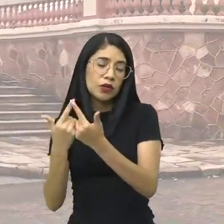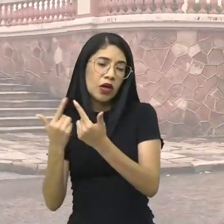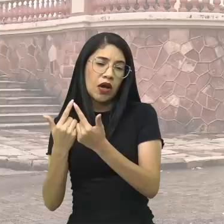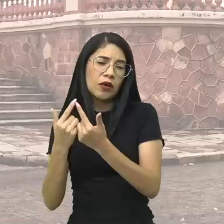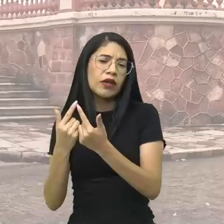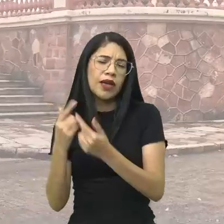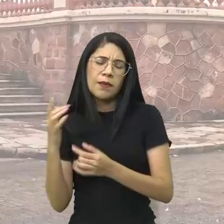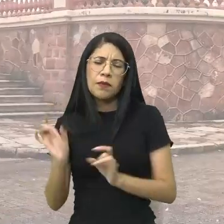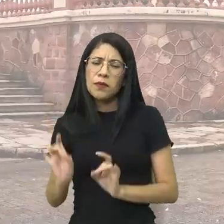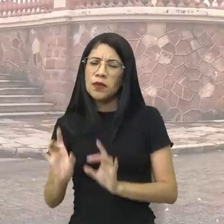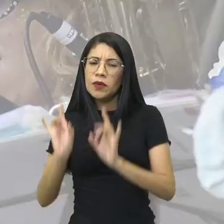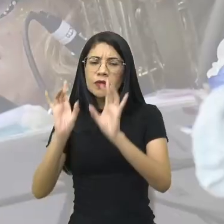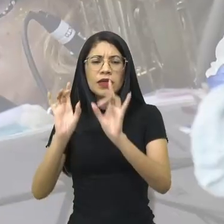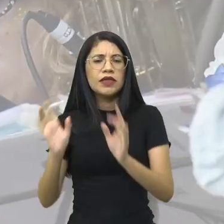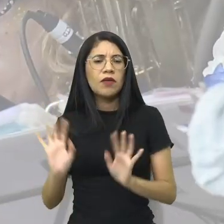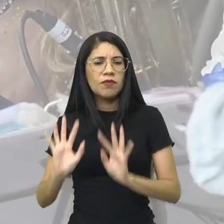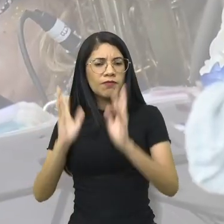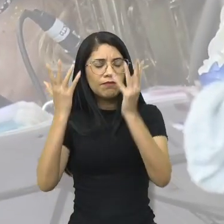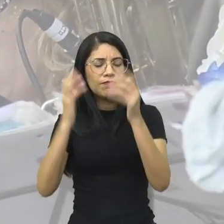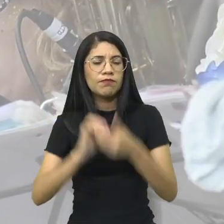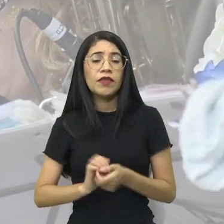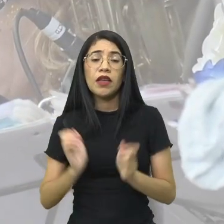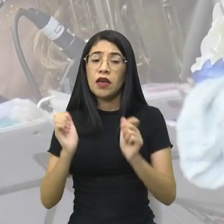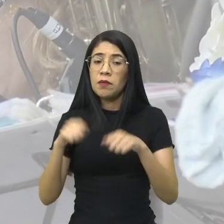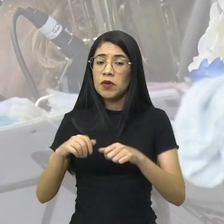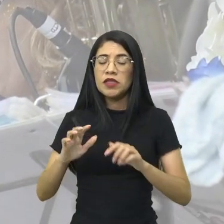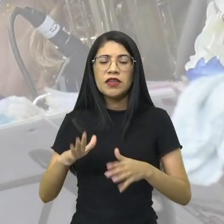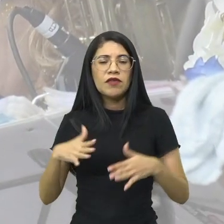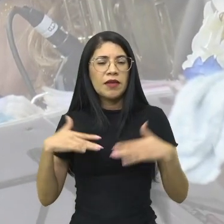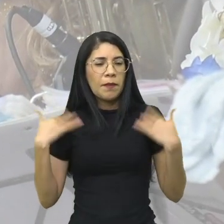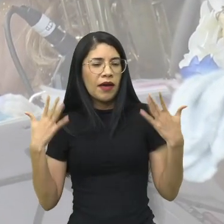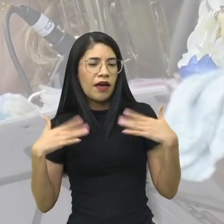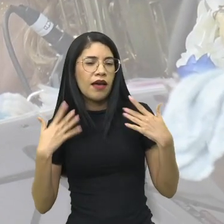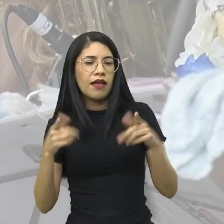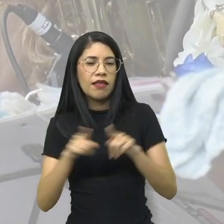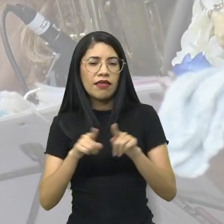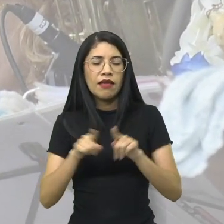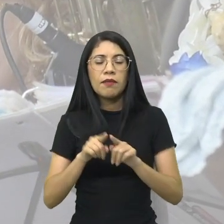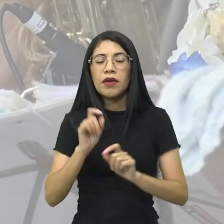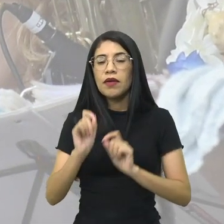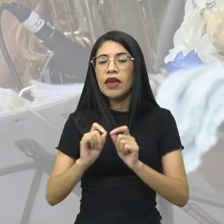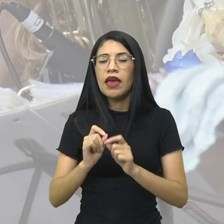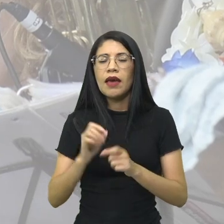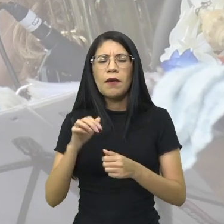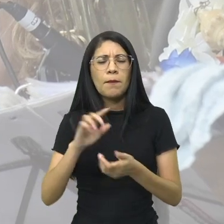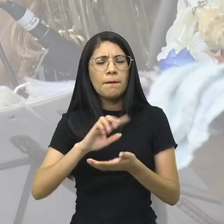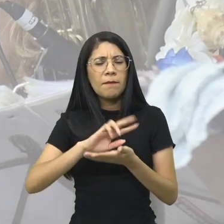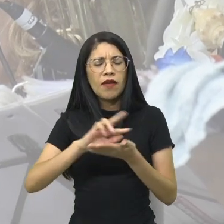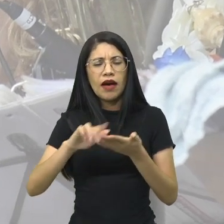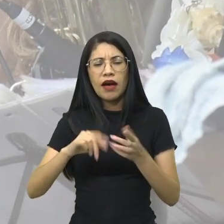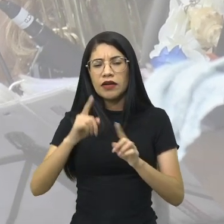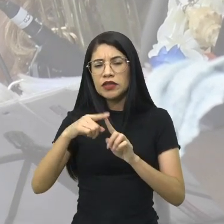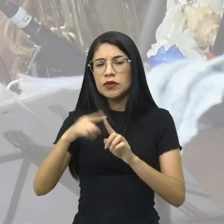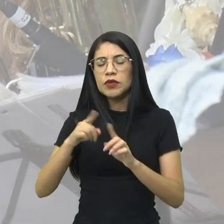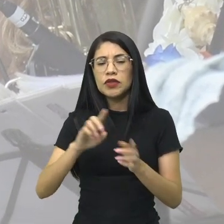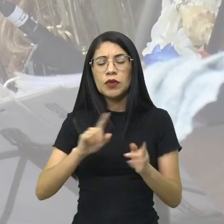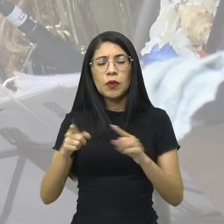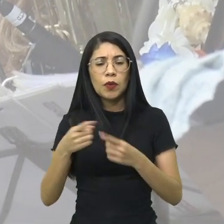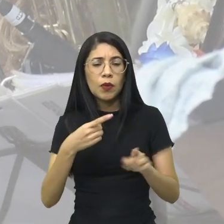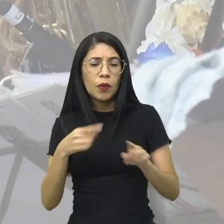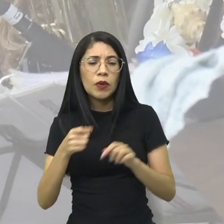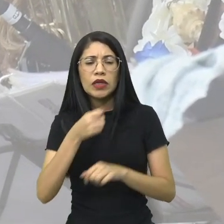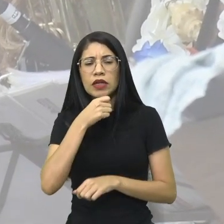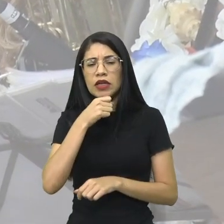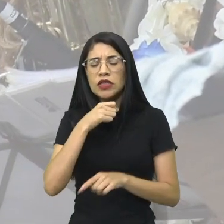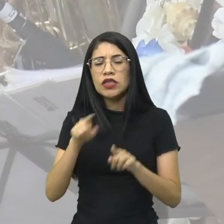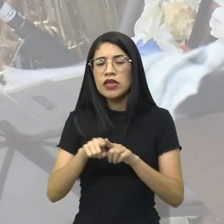todo especial à festividade. É possível se divertir ao som de clássicos como Mamãe Eu Quero, de 1937, de músicas virais